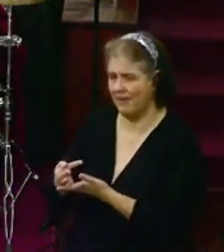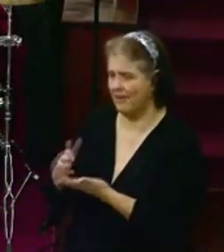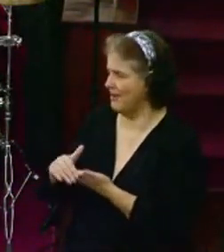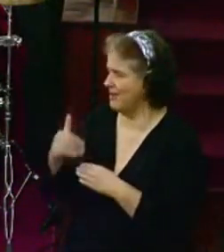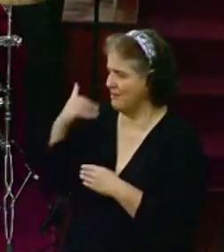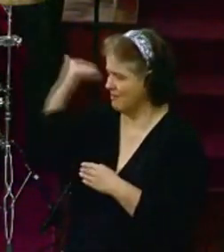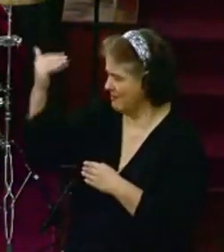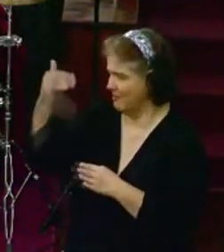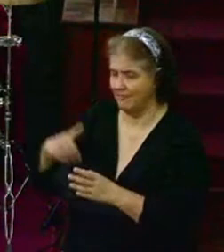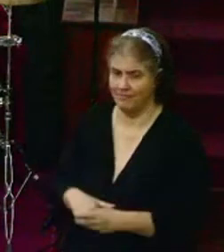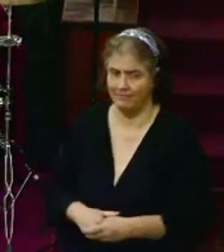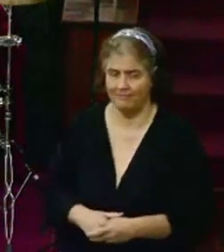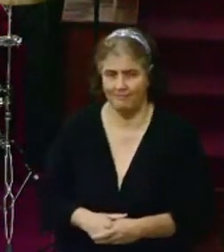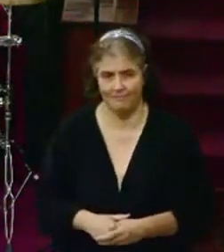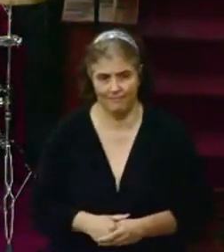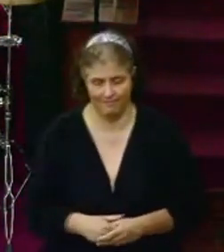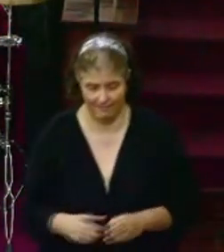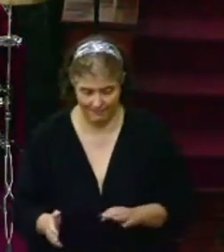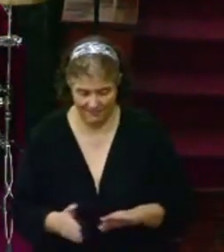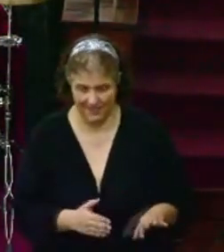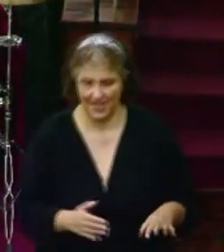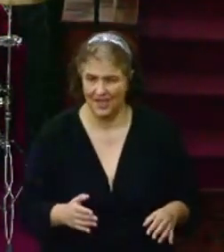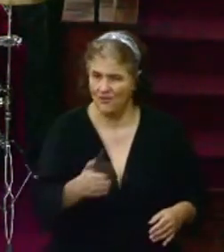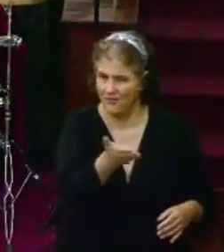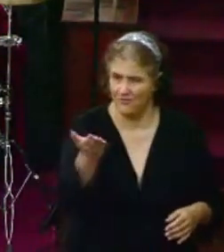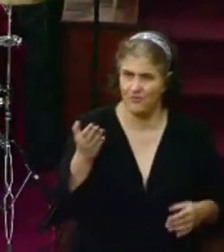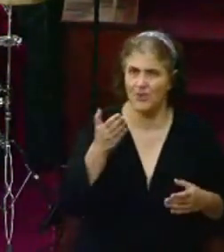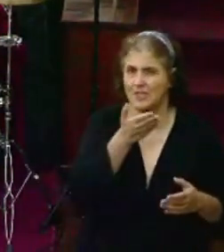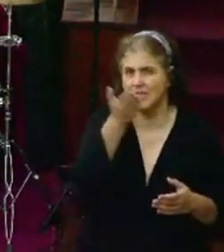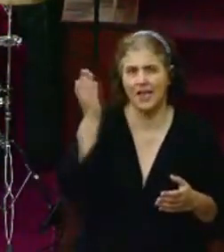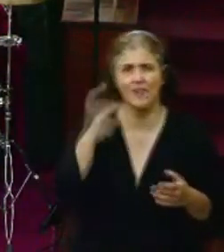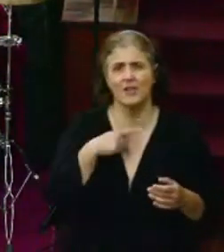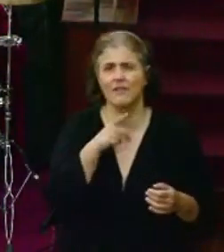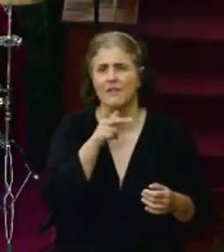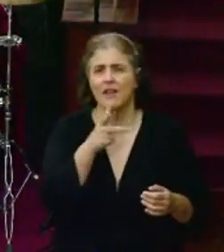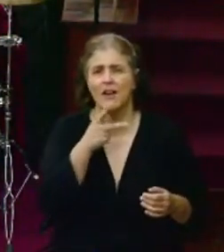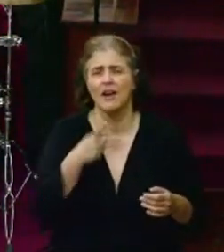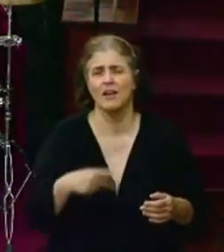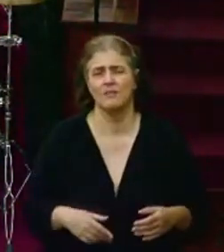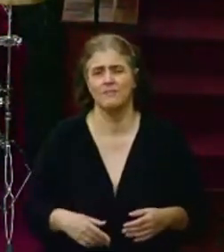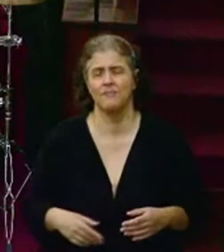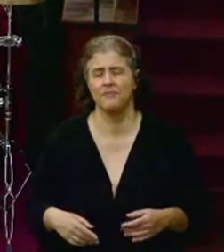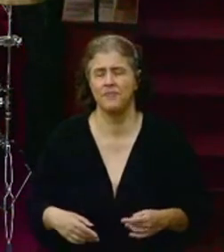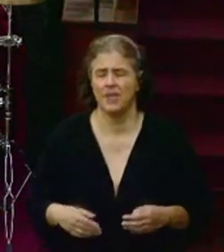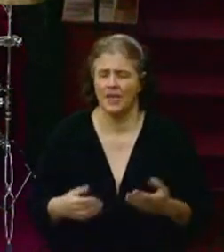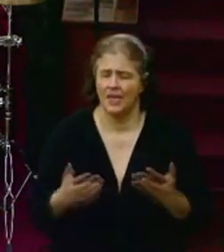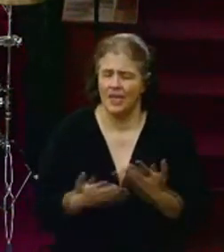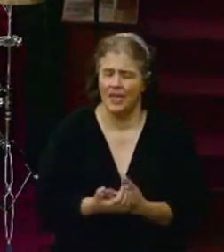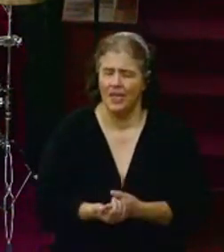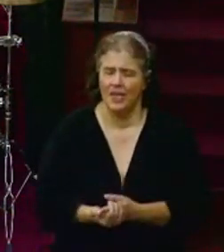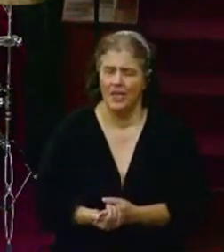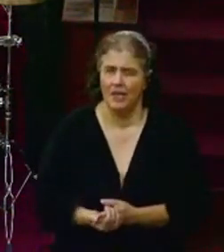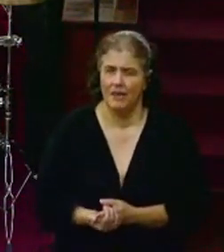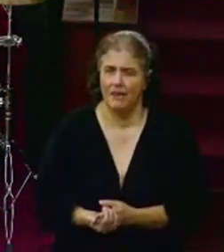graça e a misericórdia daquele que é digno sobre a nossa vida. Nós não seríamos dignos de nada, e nós não somos e nunca seremos. É